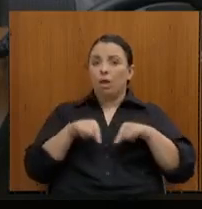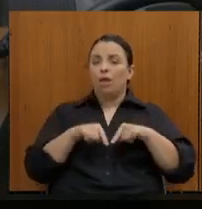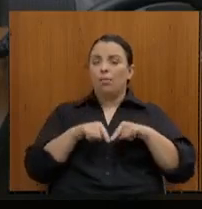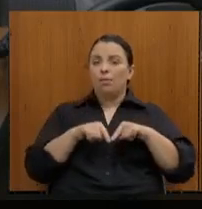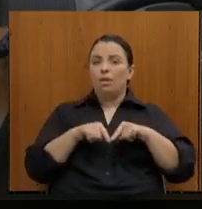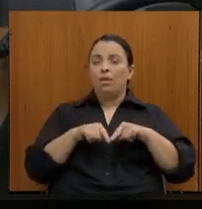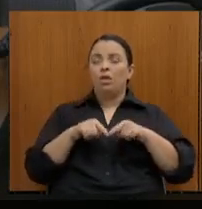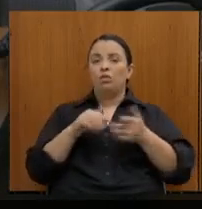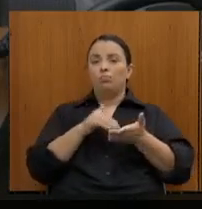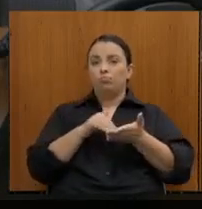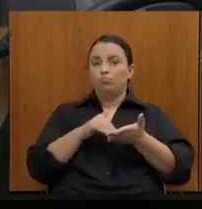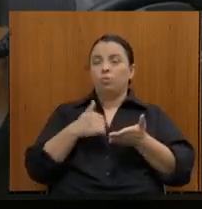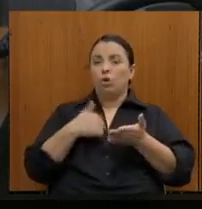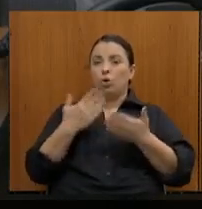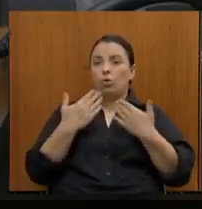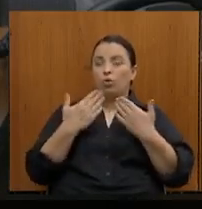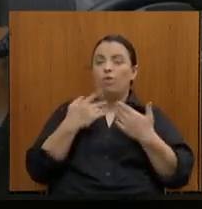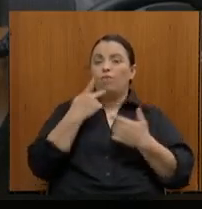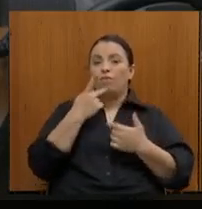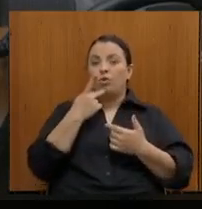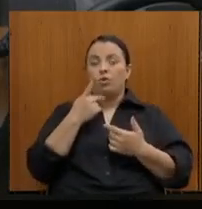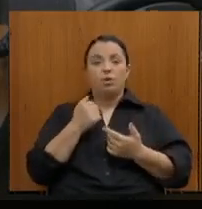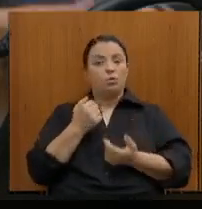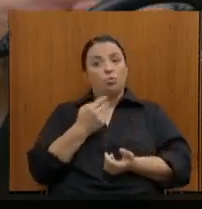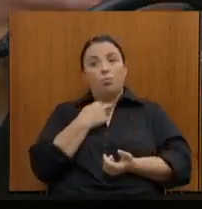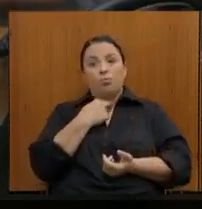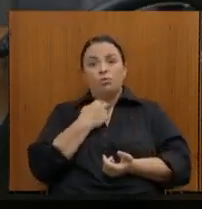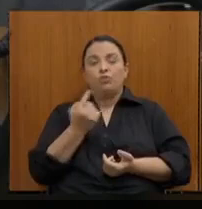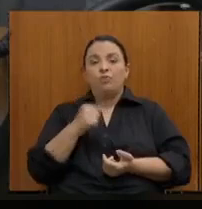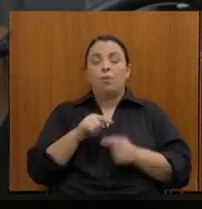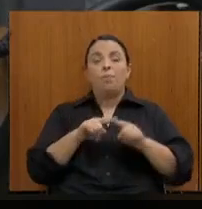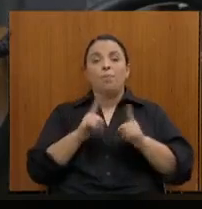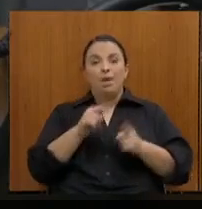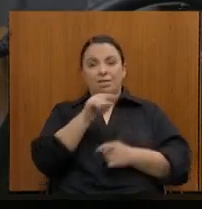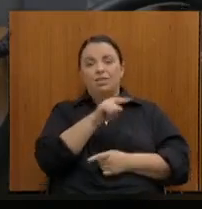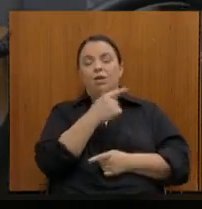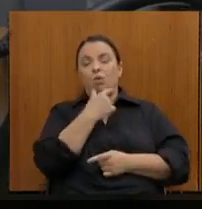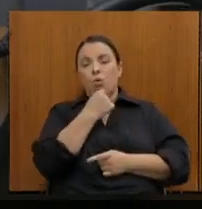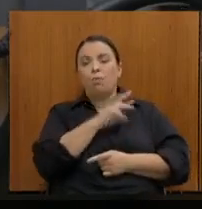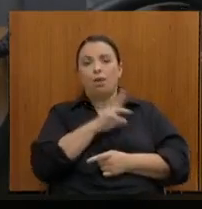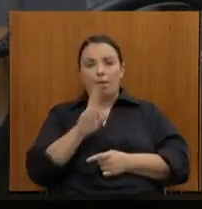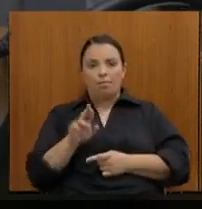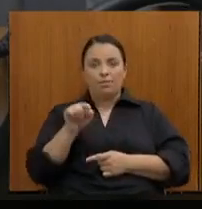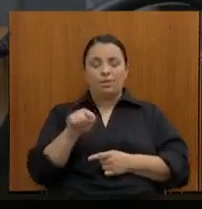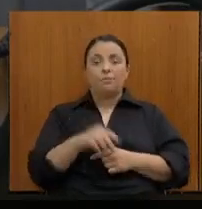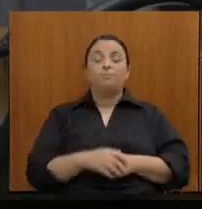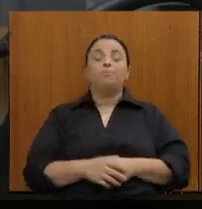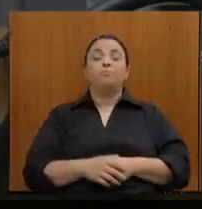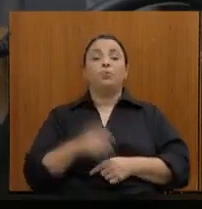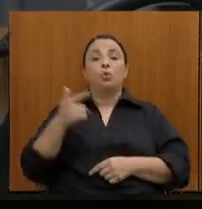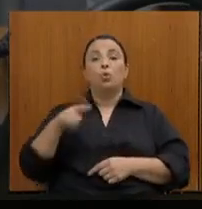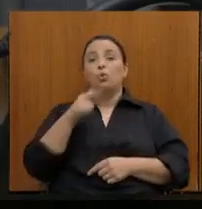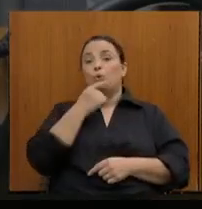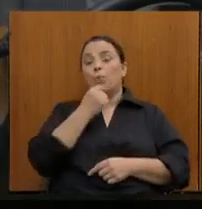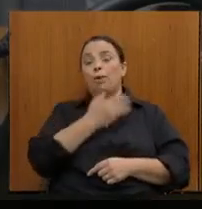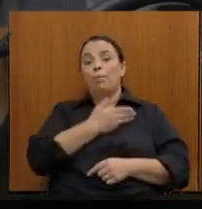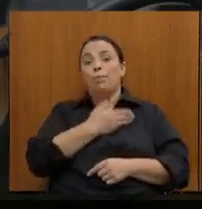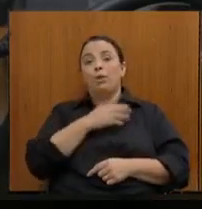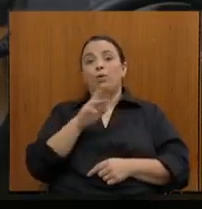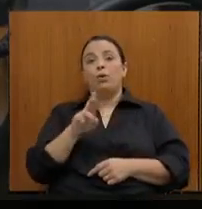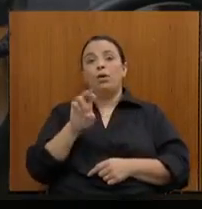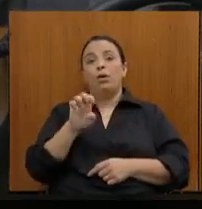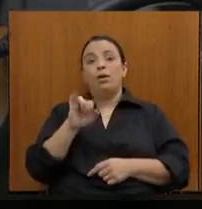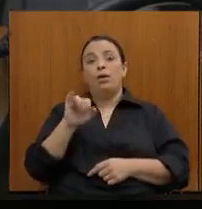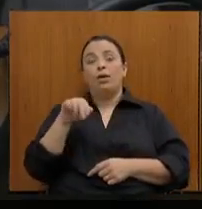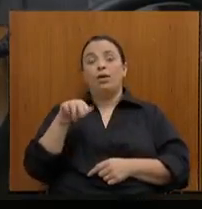intensidade de vir mais o Renato aqui apresentando o nosso amigo Ronaldo Marquete diretor de